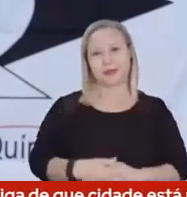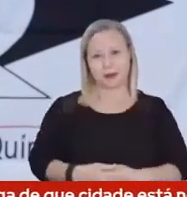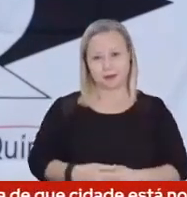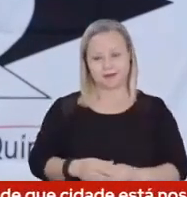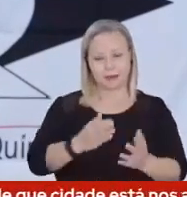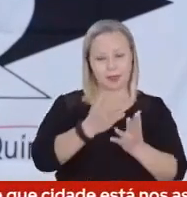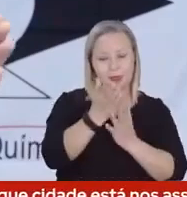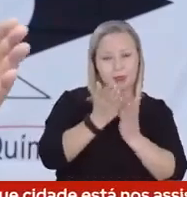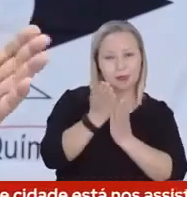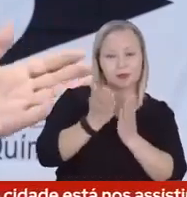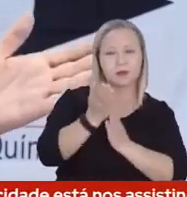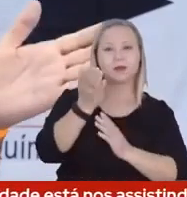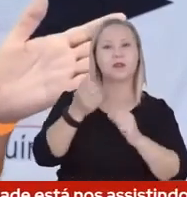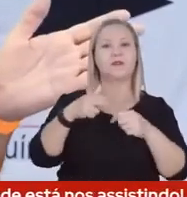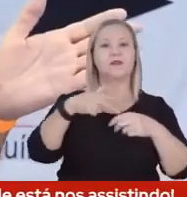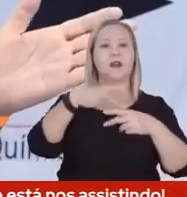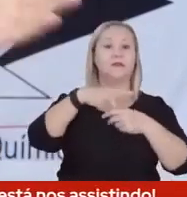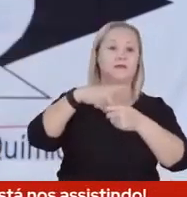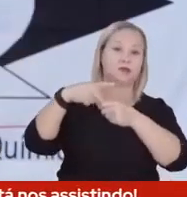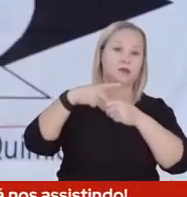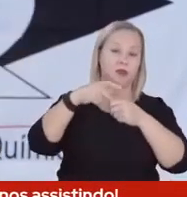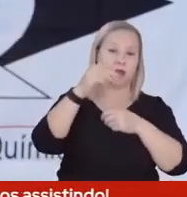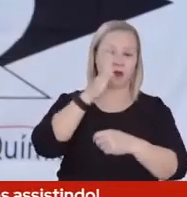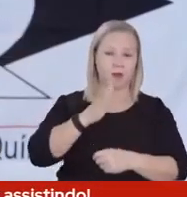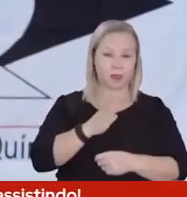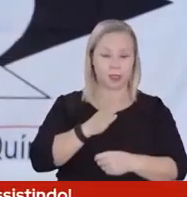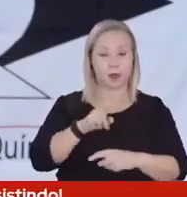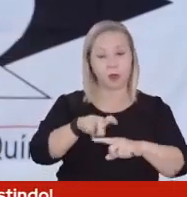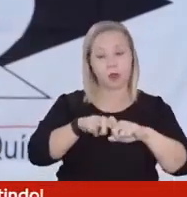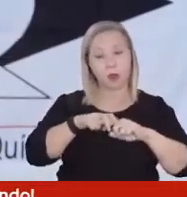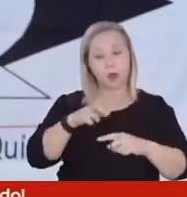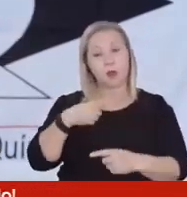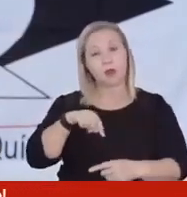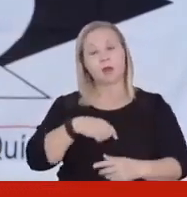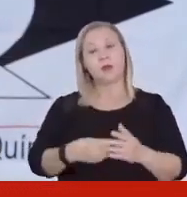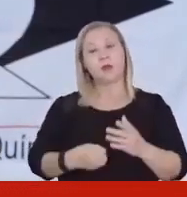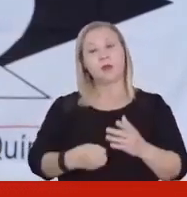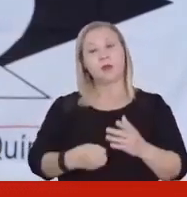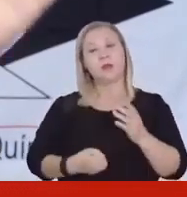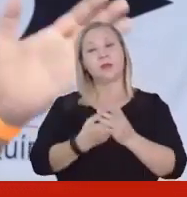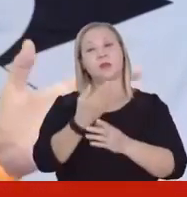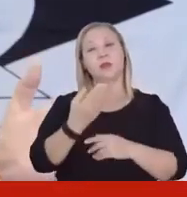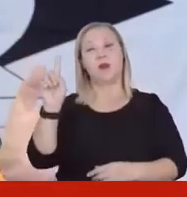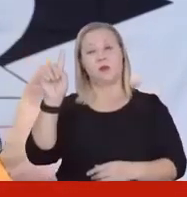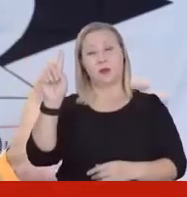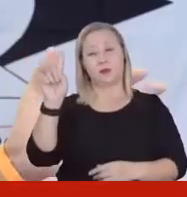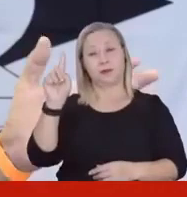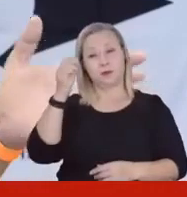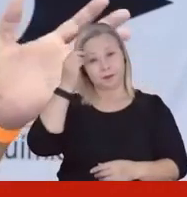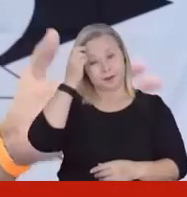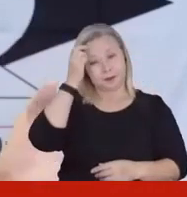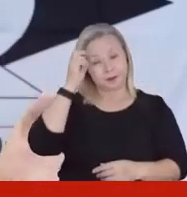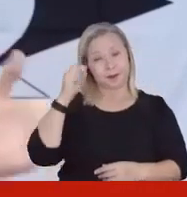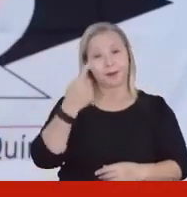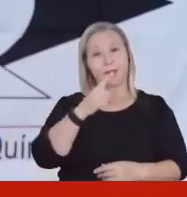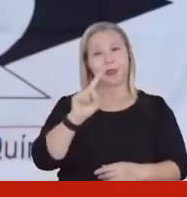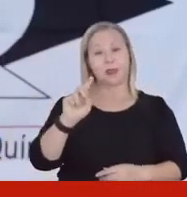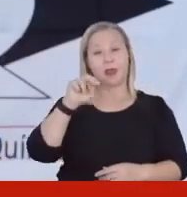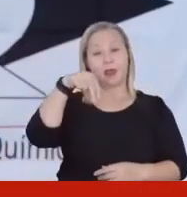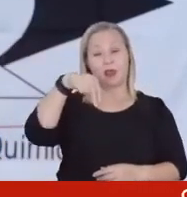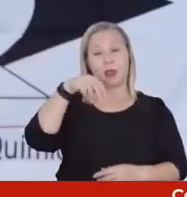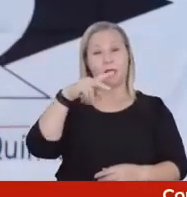É por isso que nós criamos, no último anuário da ANP, fala-se em